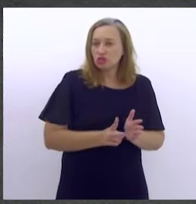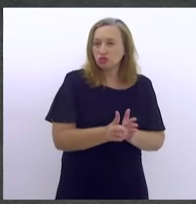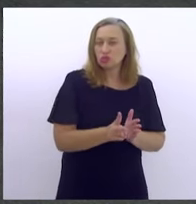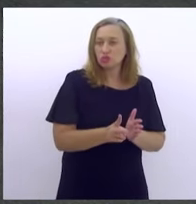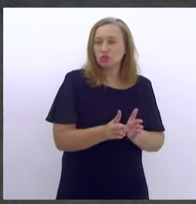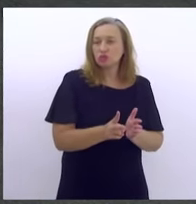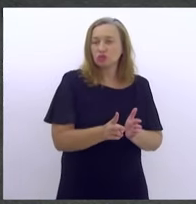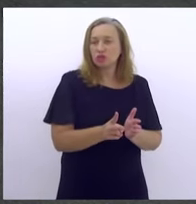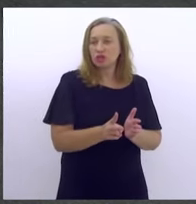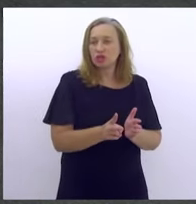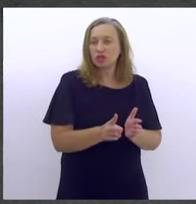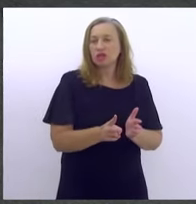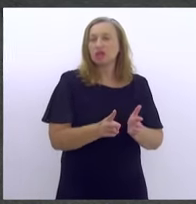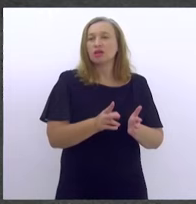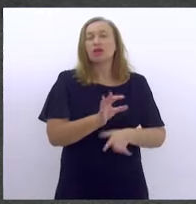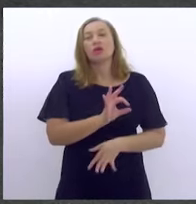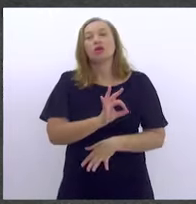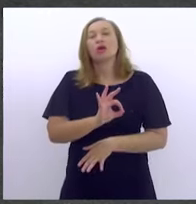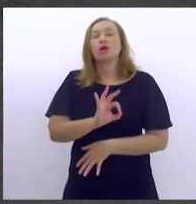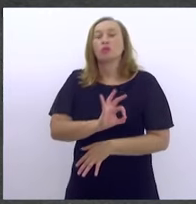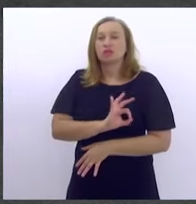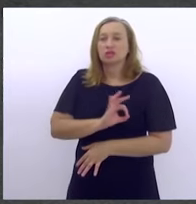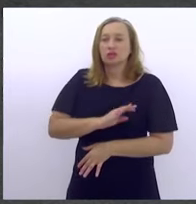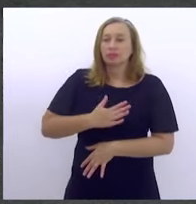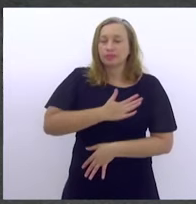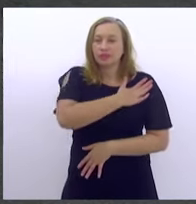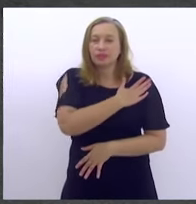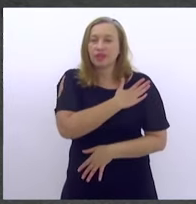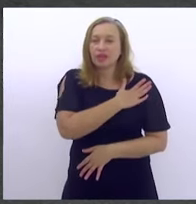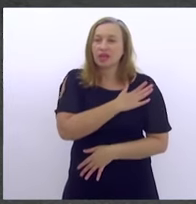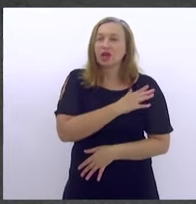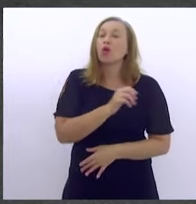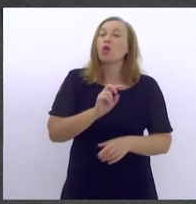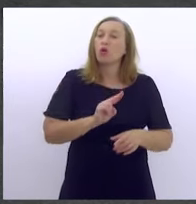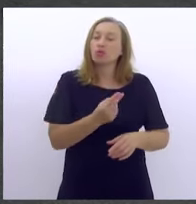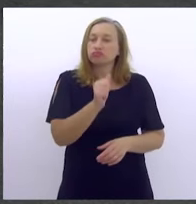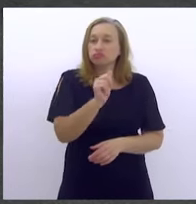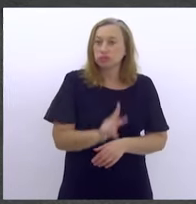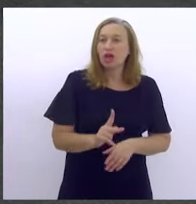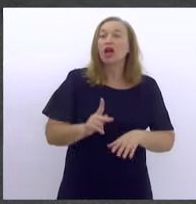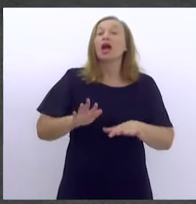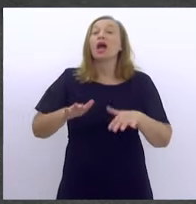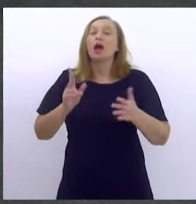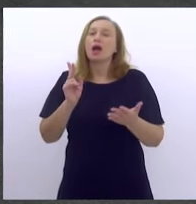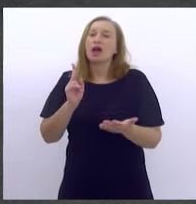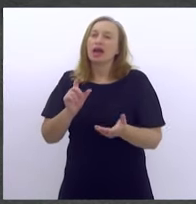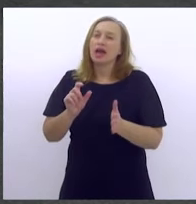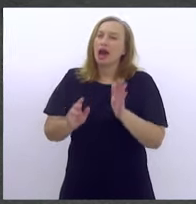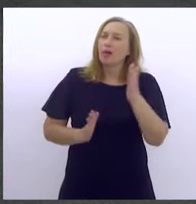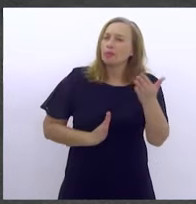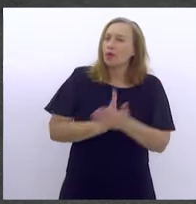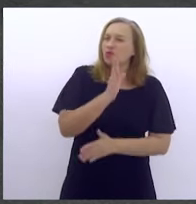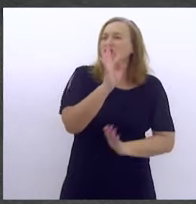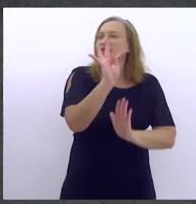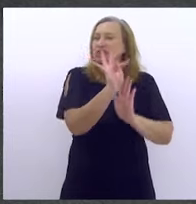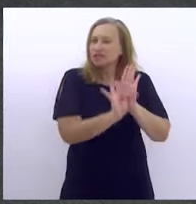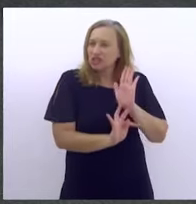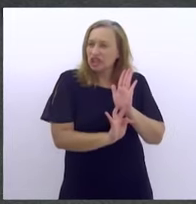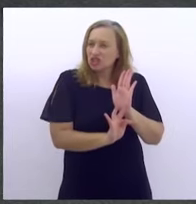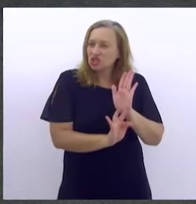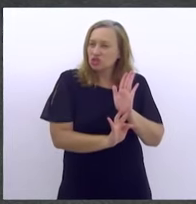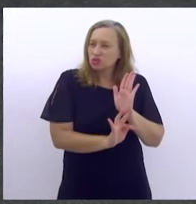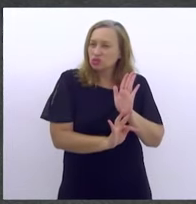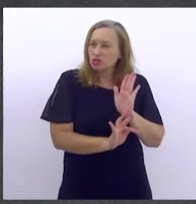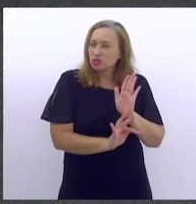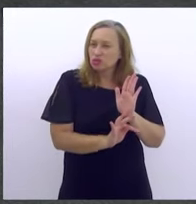Janeiro. E, lamentavelmente, apesar da nossa aprovação desse texto em plenário,